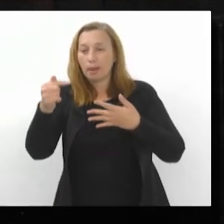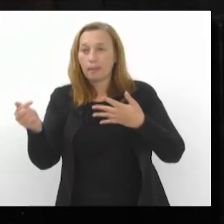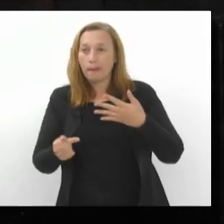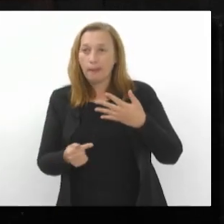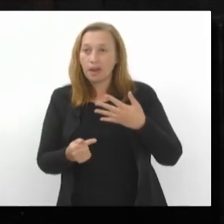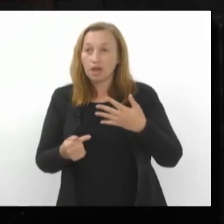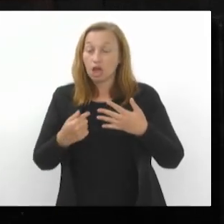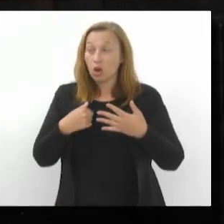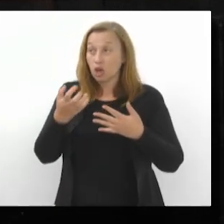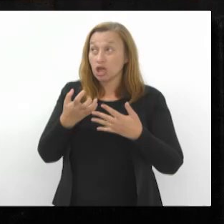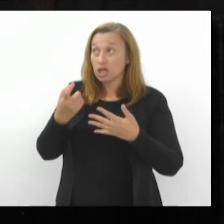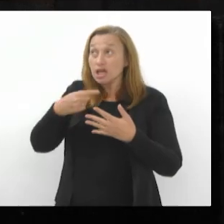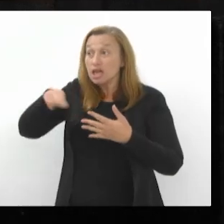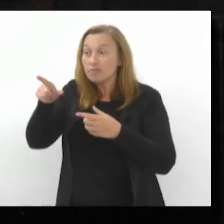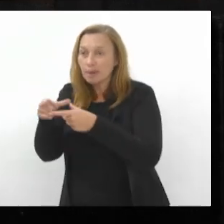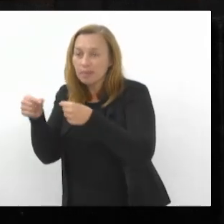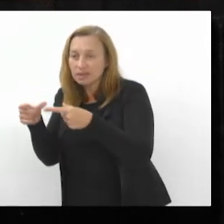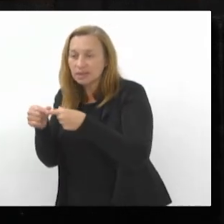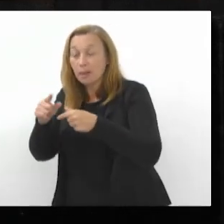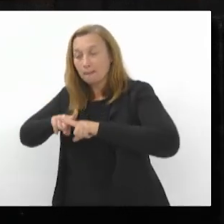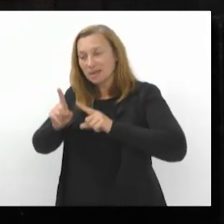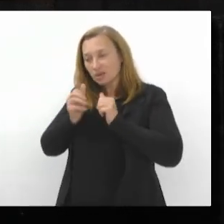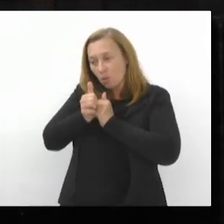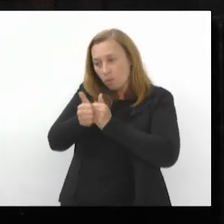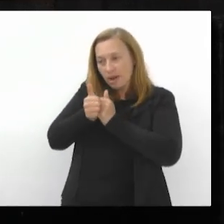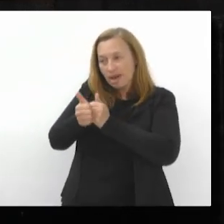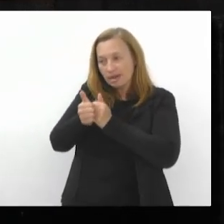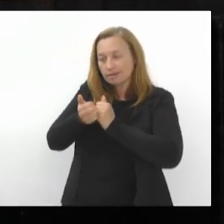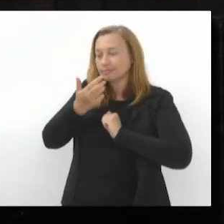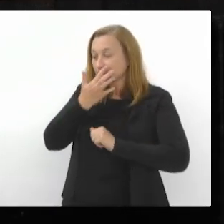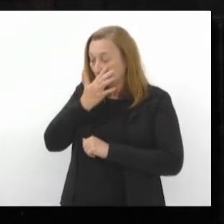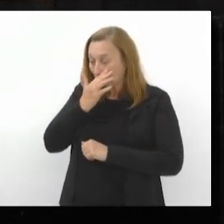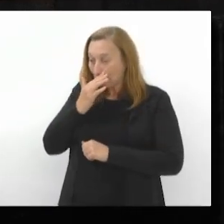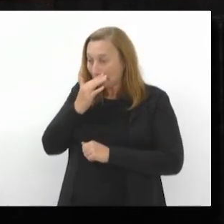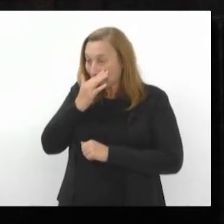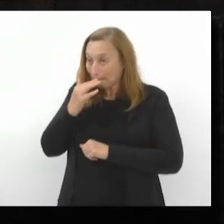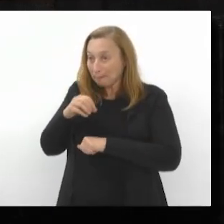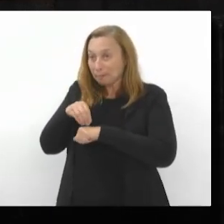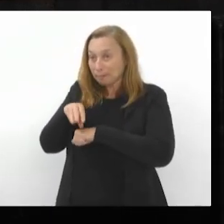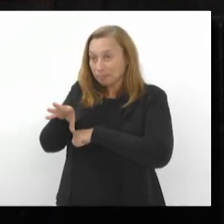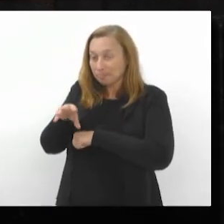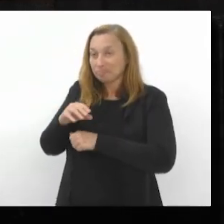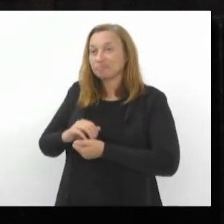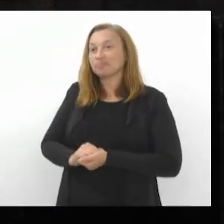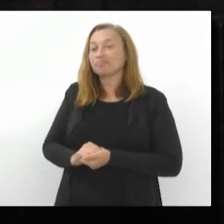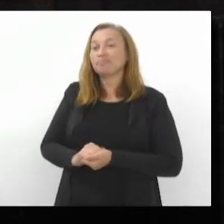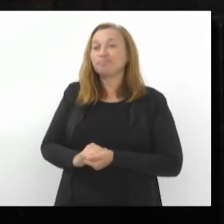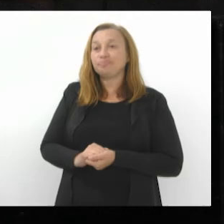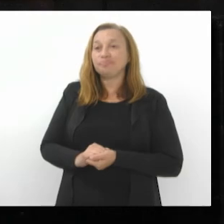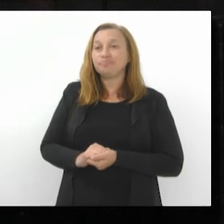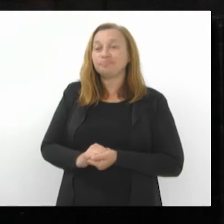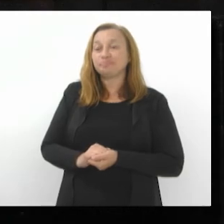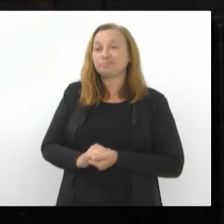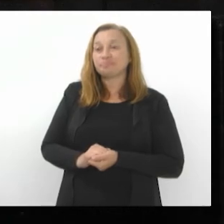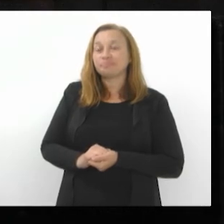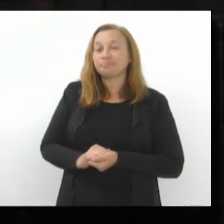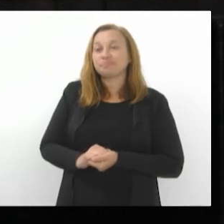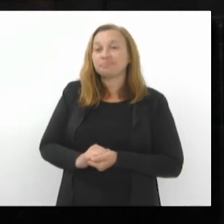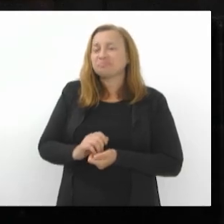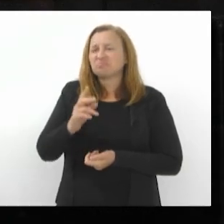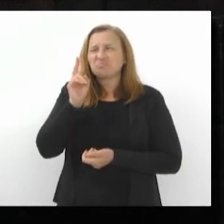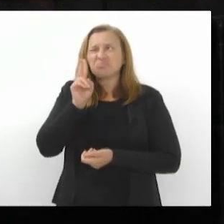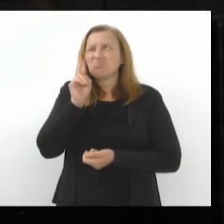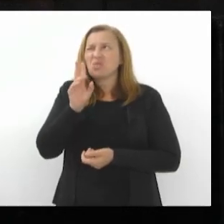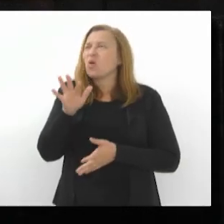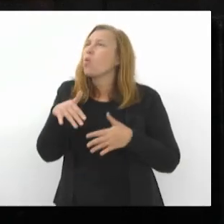para estar lá em Brasília, mas acompanhei, né? E o destaque do PSOL, não me lembro qual mais